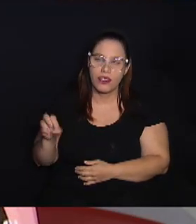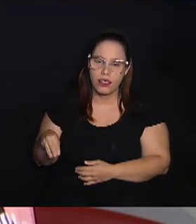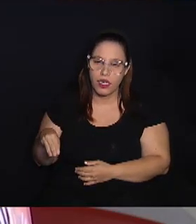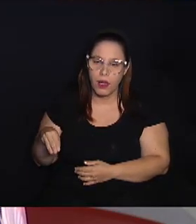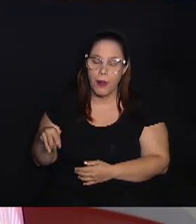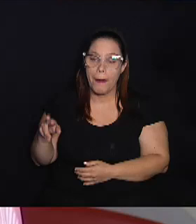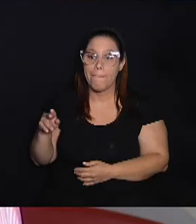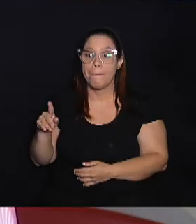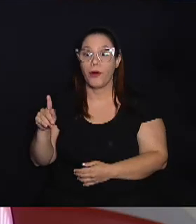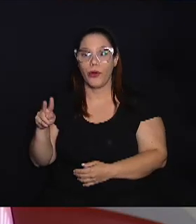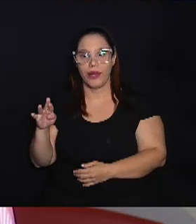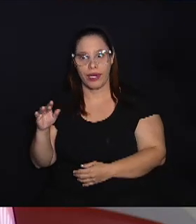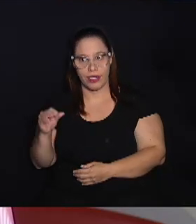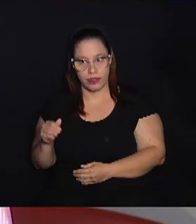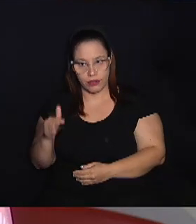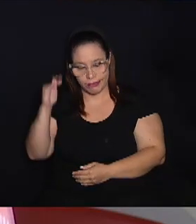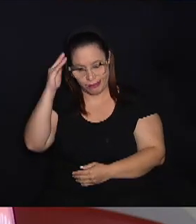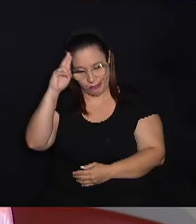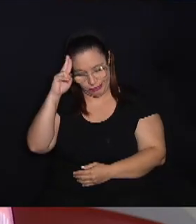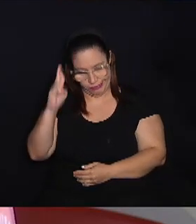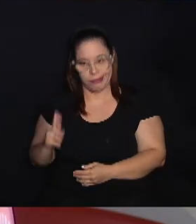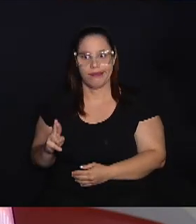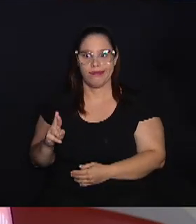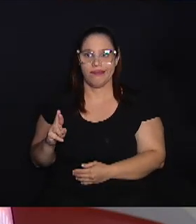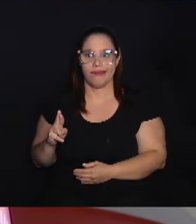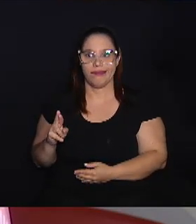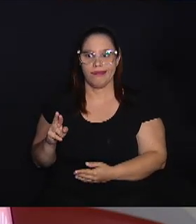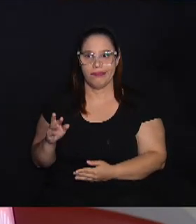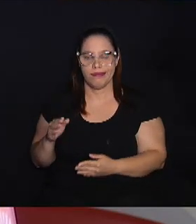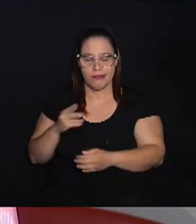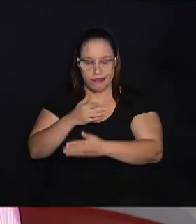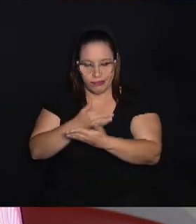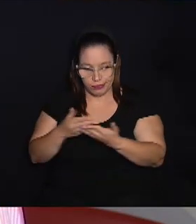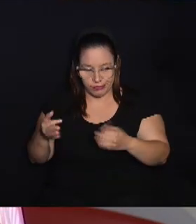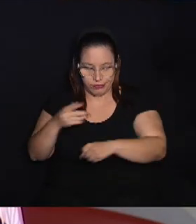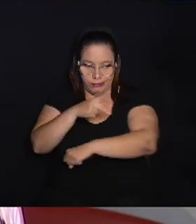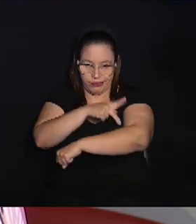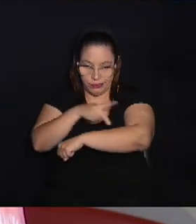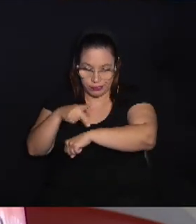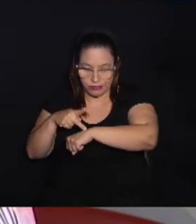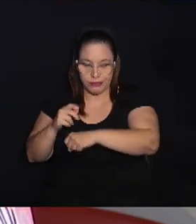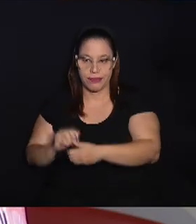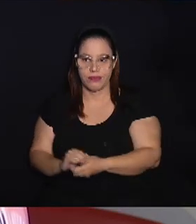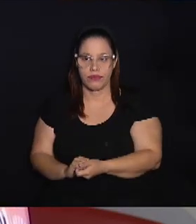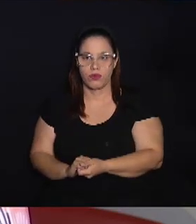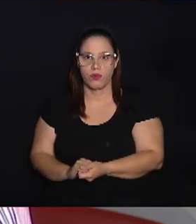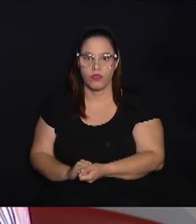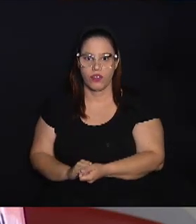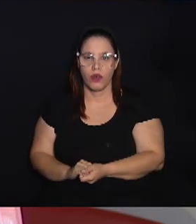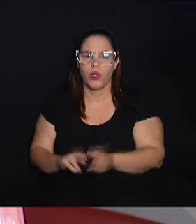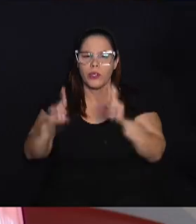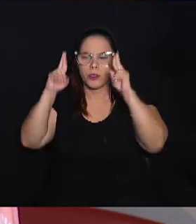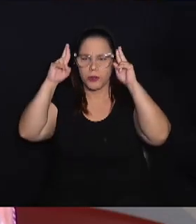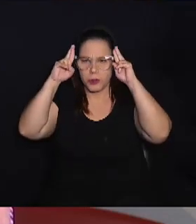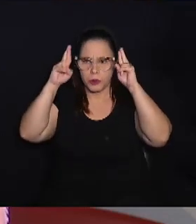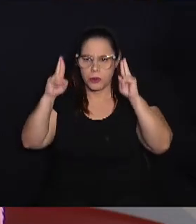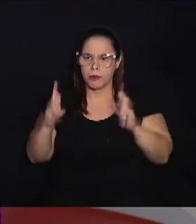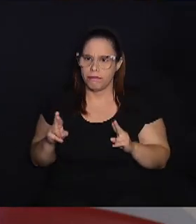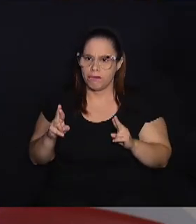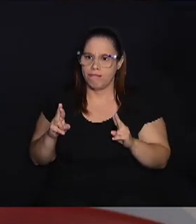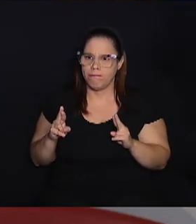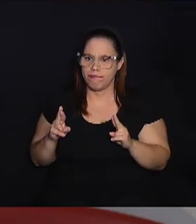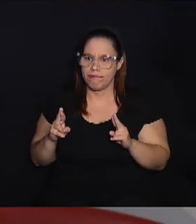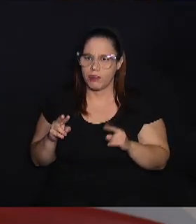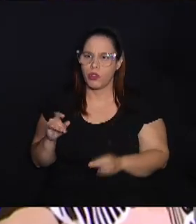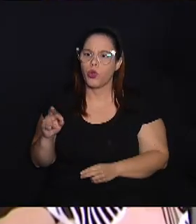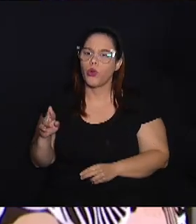respeitar a ordem para ter um progresso dentro da linha pedagógica nossa. Então, o respeito com ordem, a